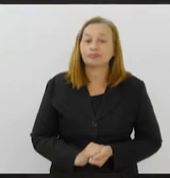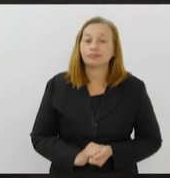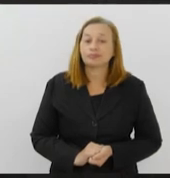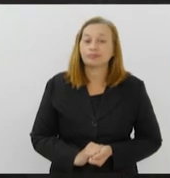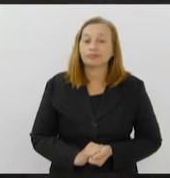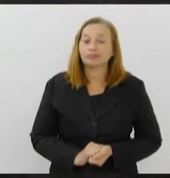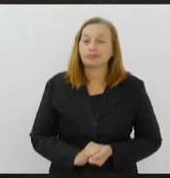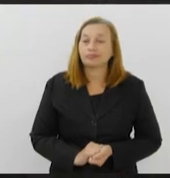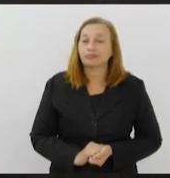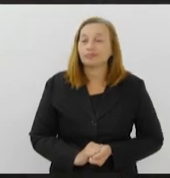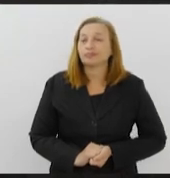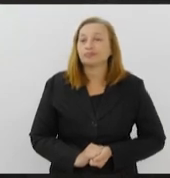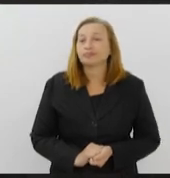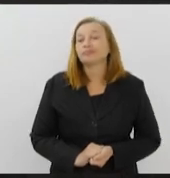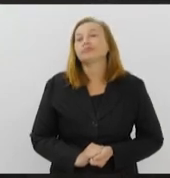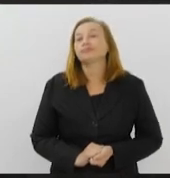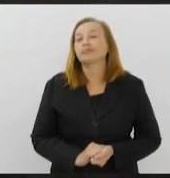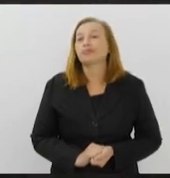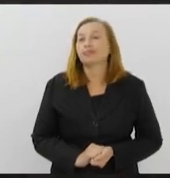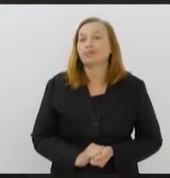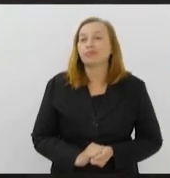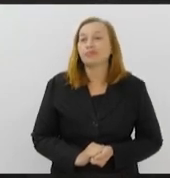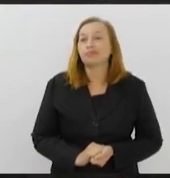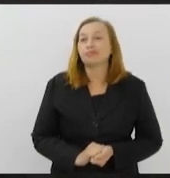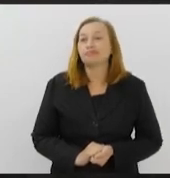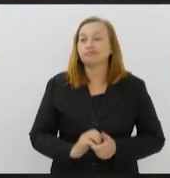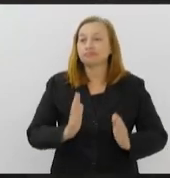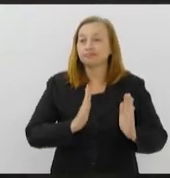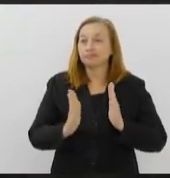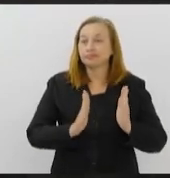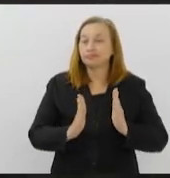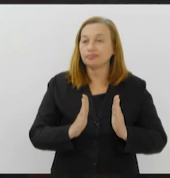certificados ou autorizados.